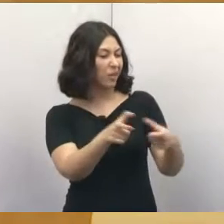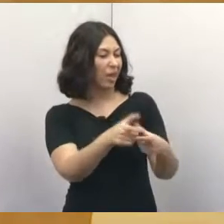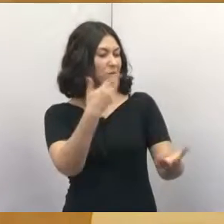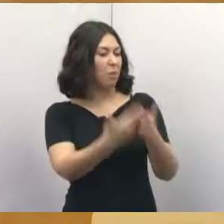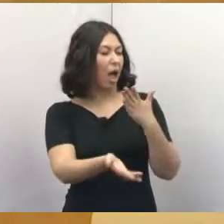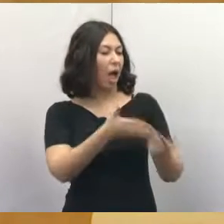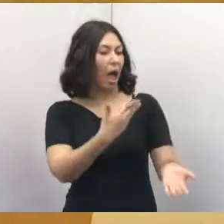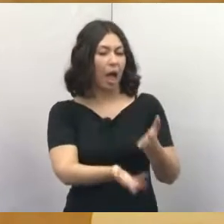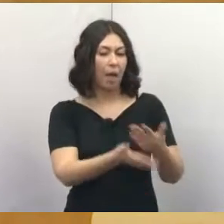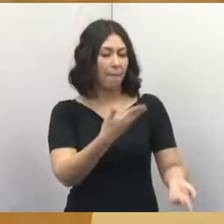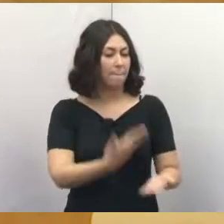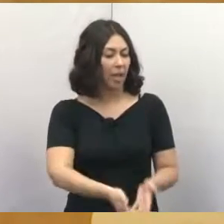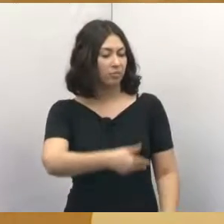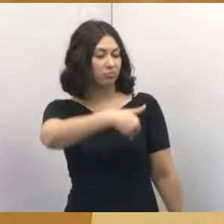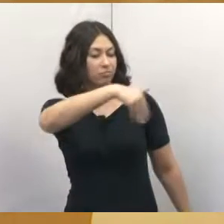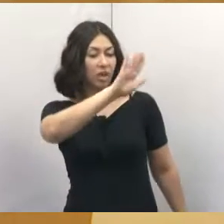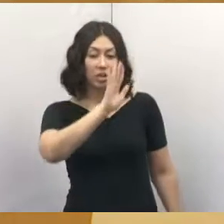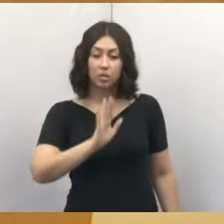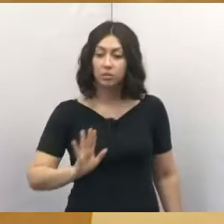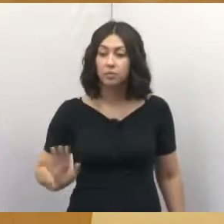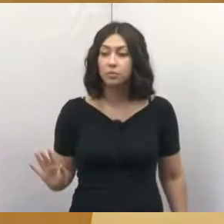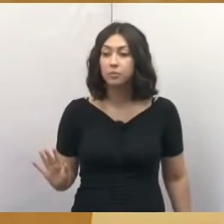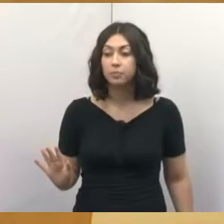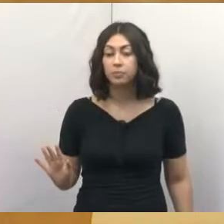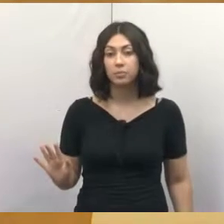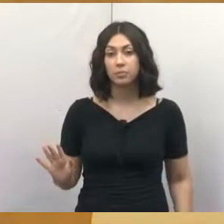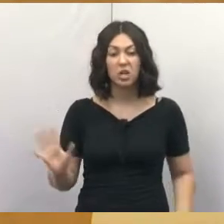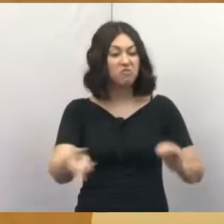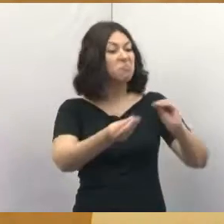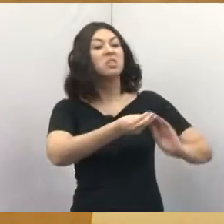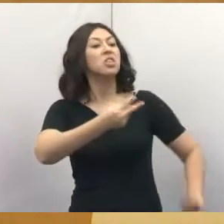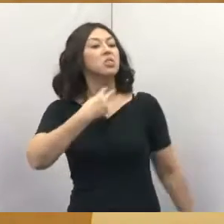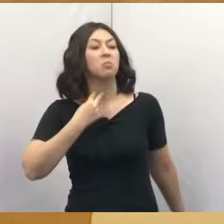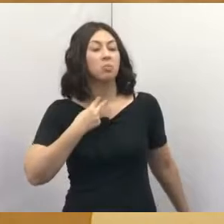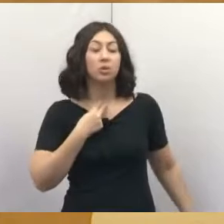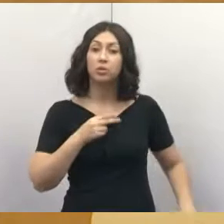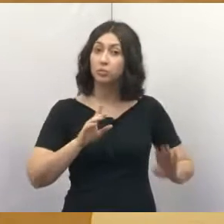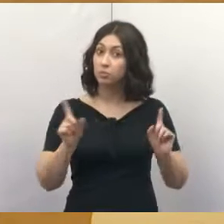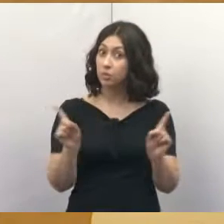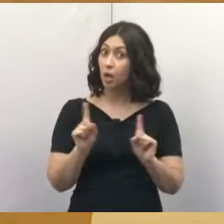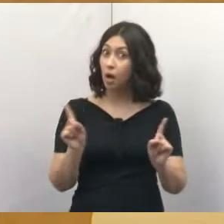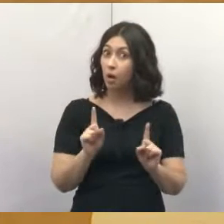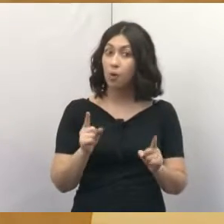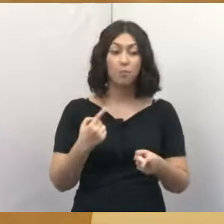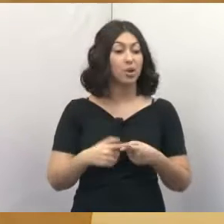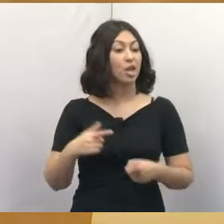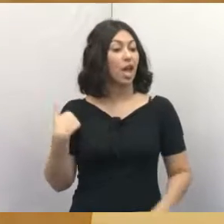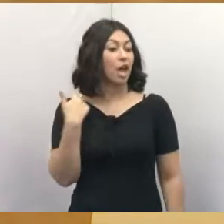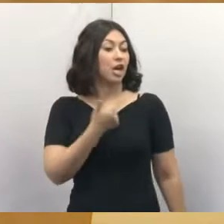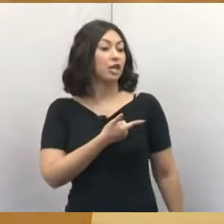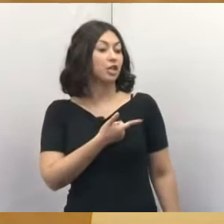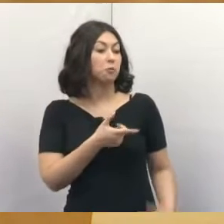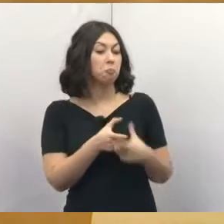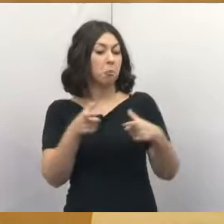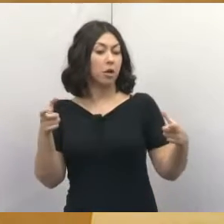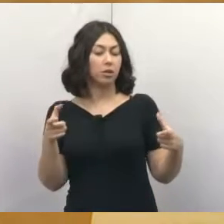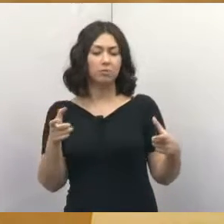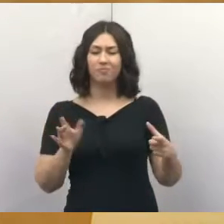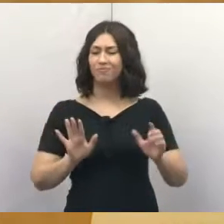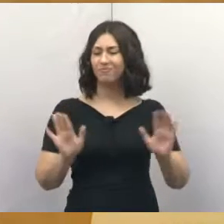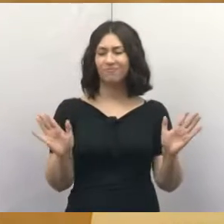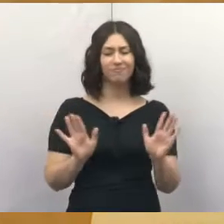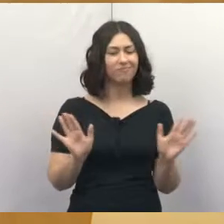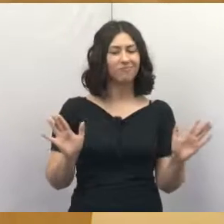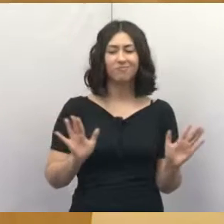poderão apresentar aqui a emenda ao projeto de lei, porque a maioria é que manda. Isso, para